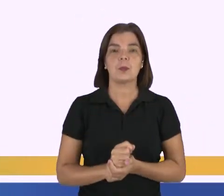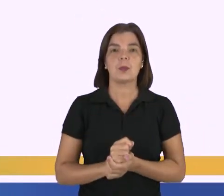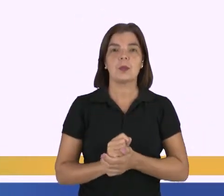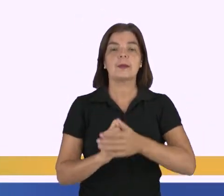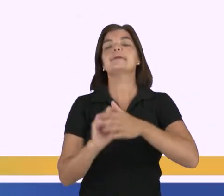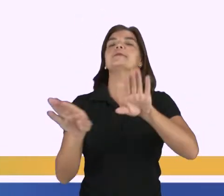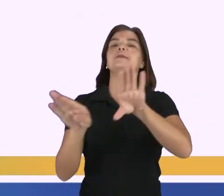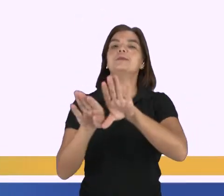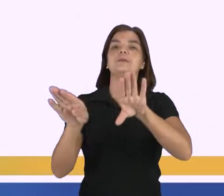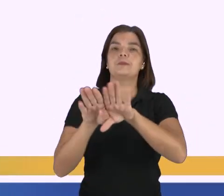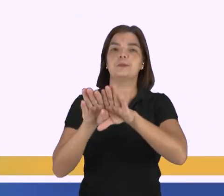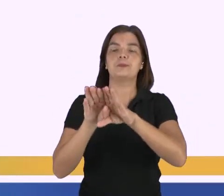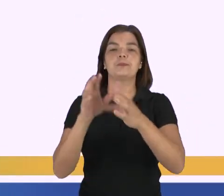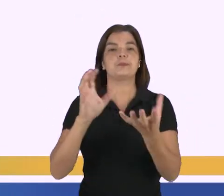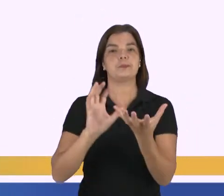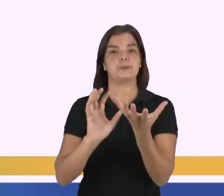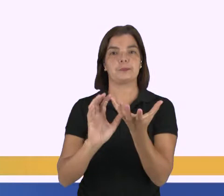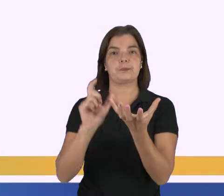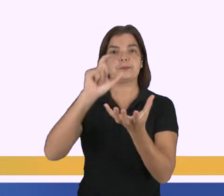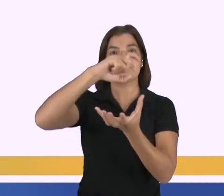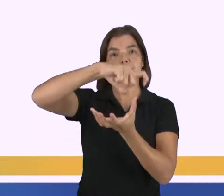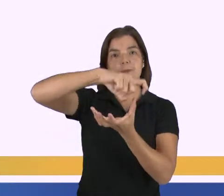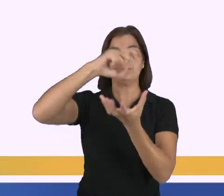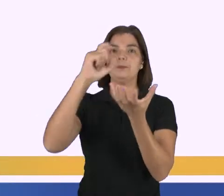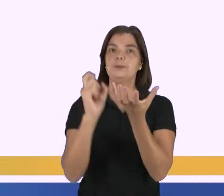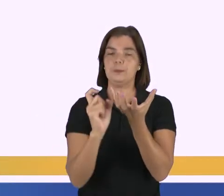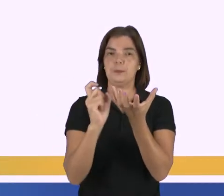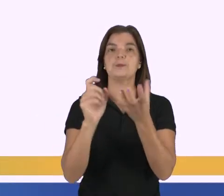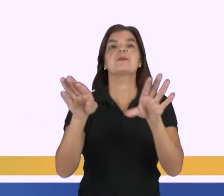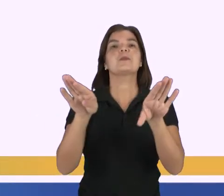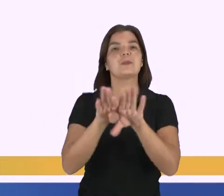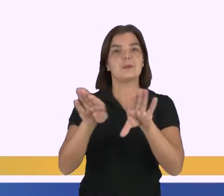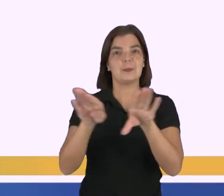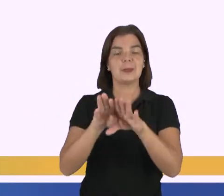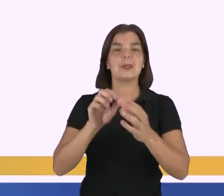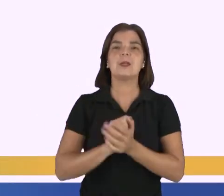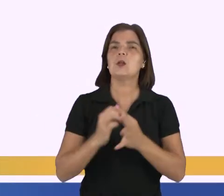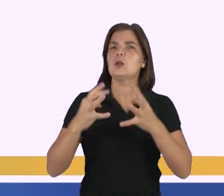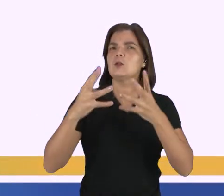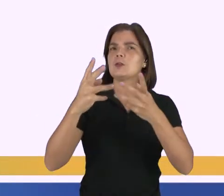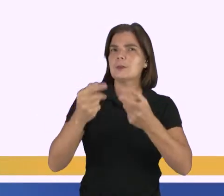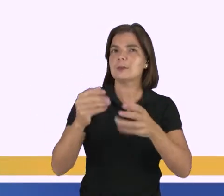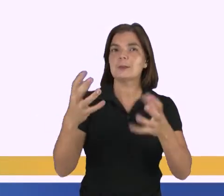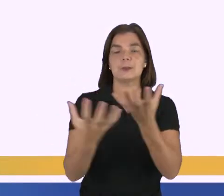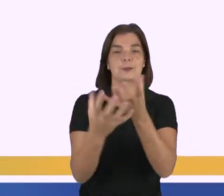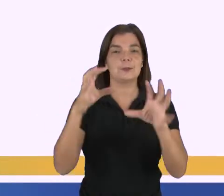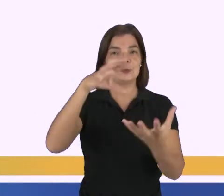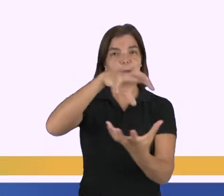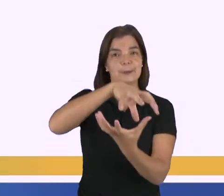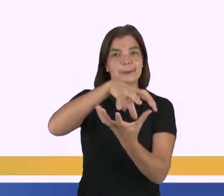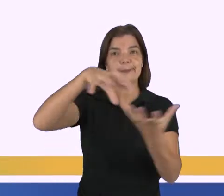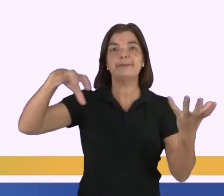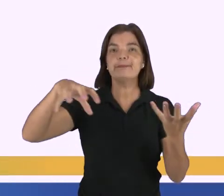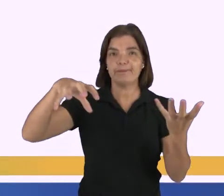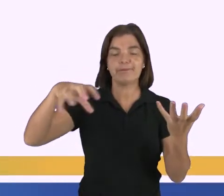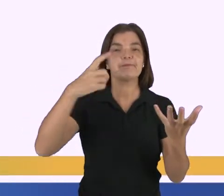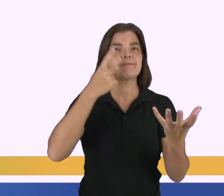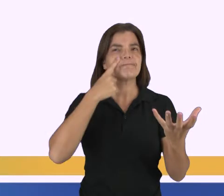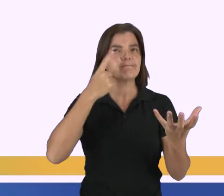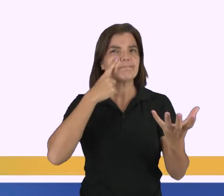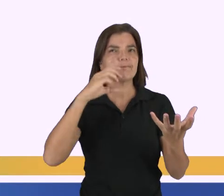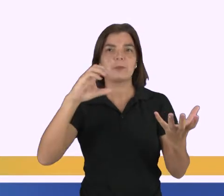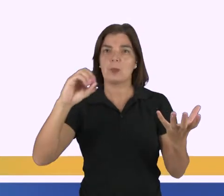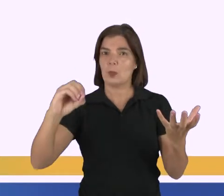meridiano inicial de Greenwich, situando-se, portanto, inteiramente no hemisfério ocidental. Veja aí no mapa